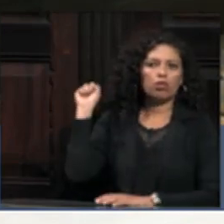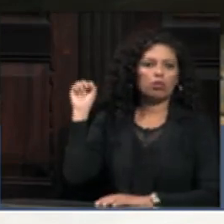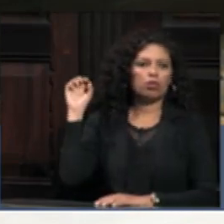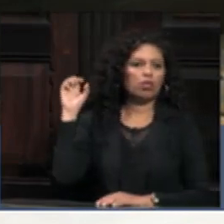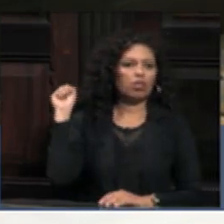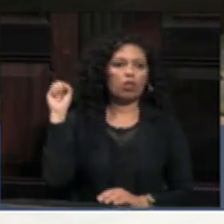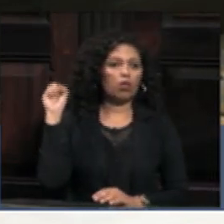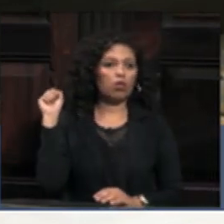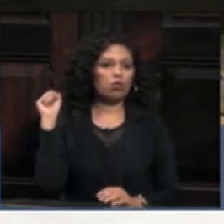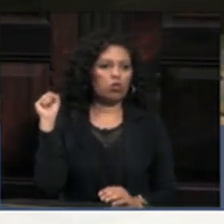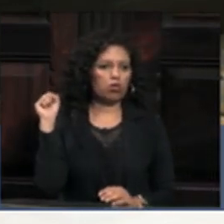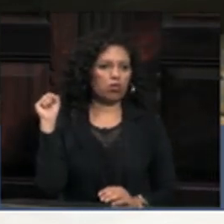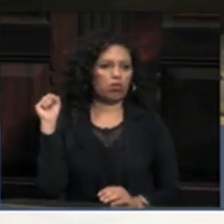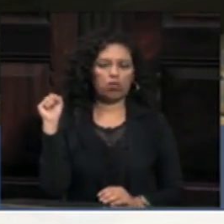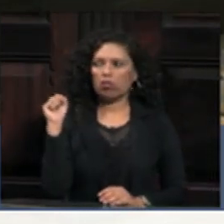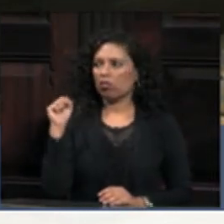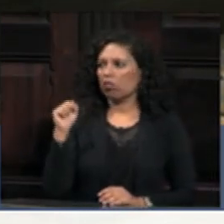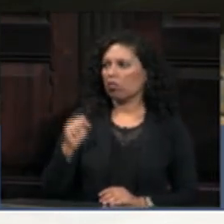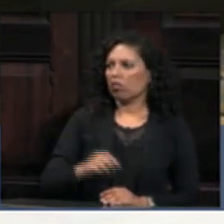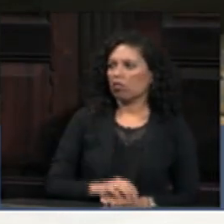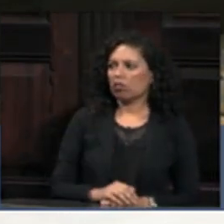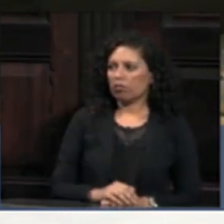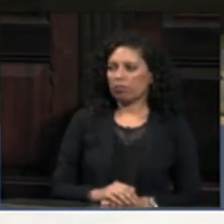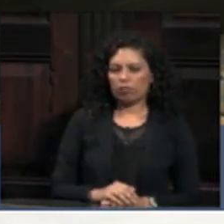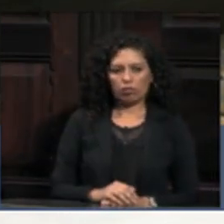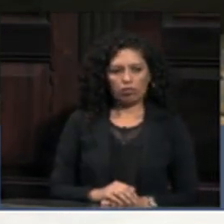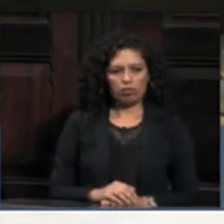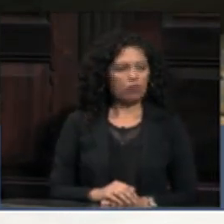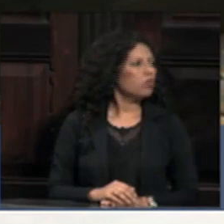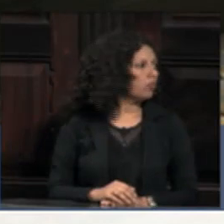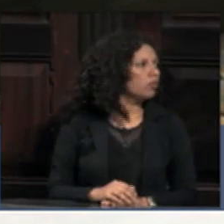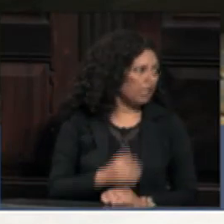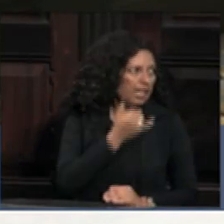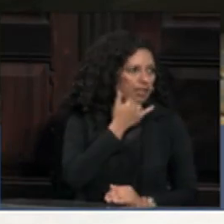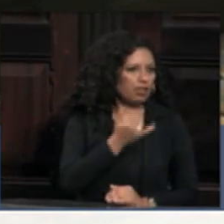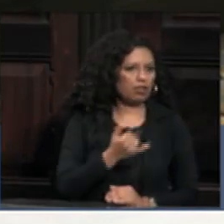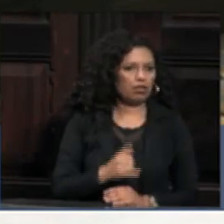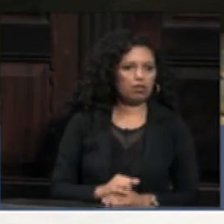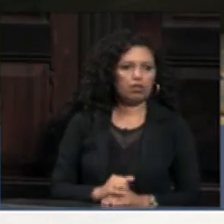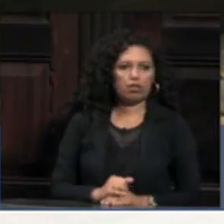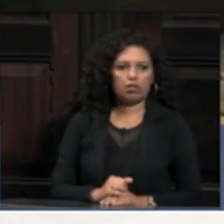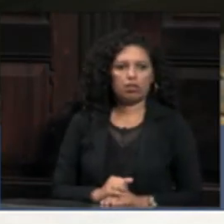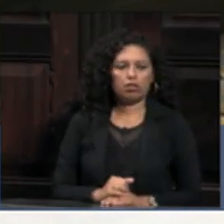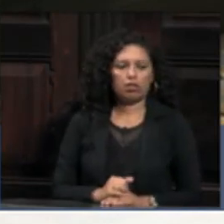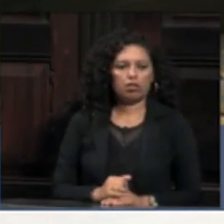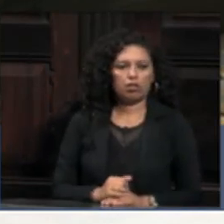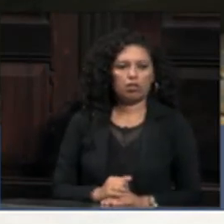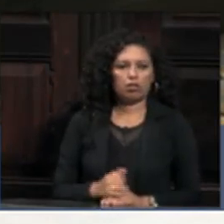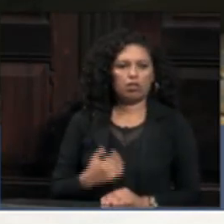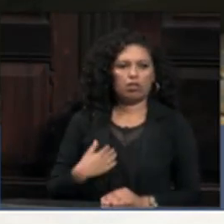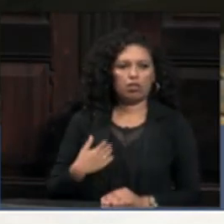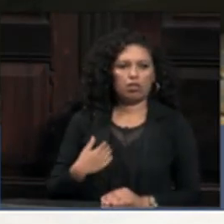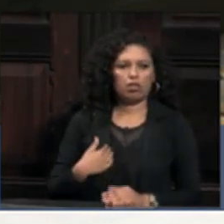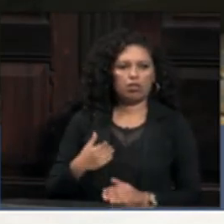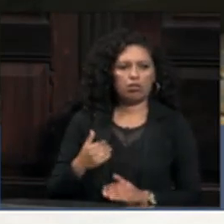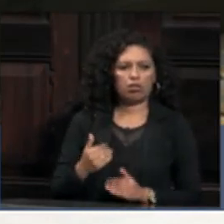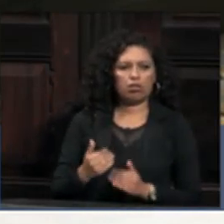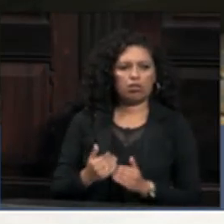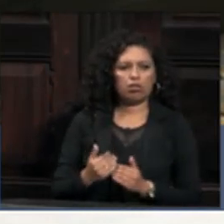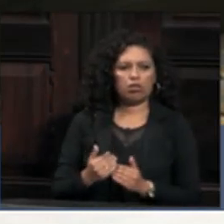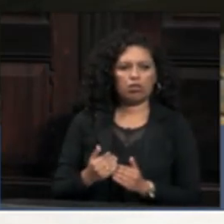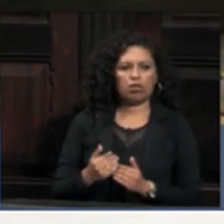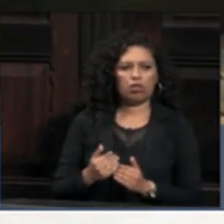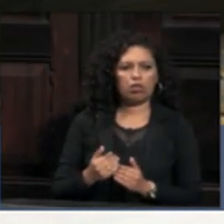falar um pouco mais alto. O relato que vou fazer sobre a impossibilidade de caminhar com a CPI, eu vou sugerir o encaminhamento a